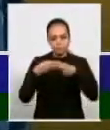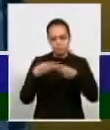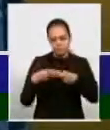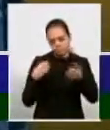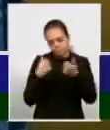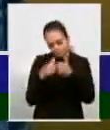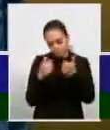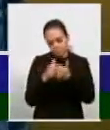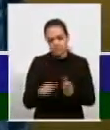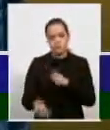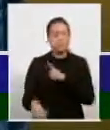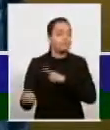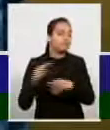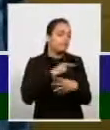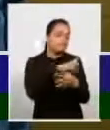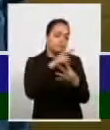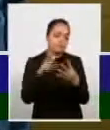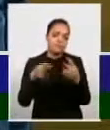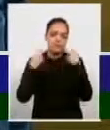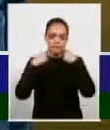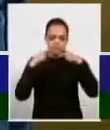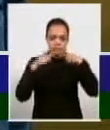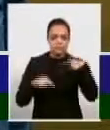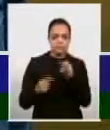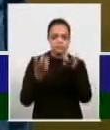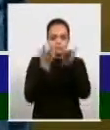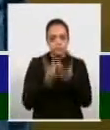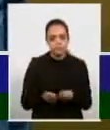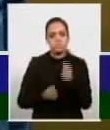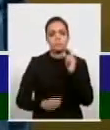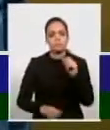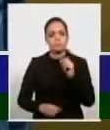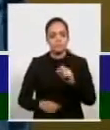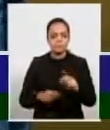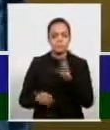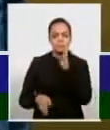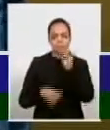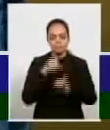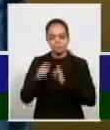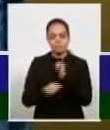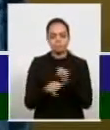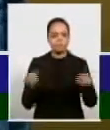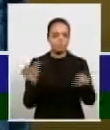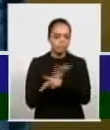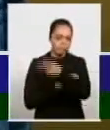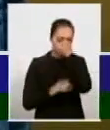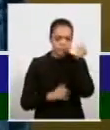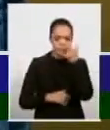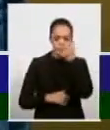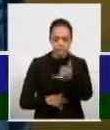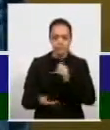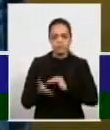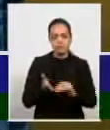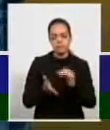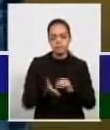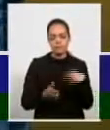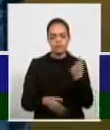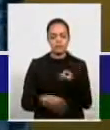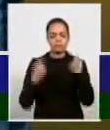transporte. E são dezenas as reclamações que nós recebemos através das redes sociais, até mesmo pessoas que ligam no